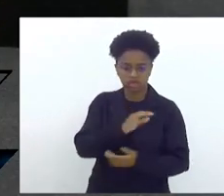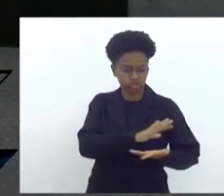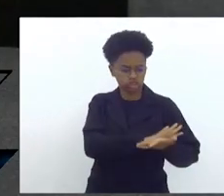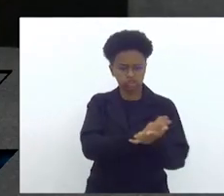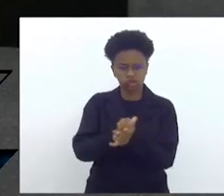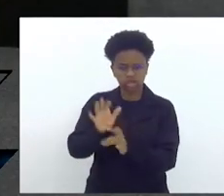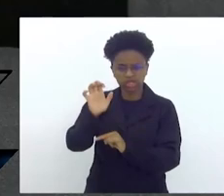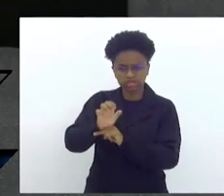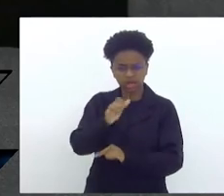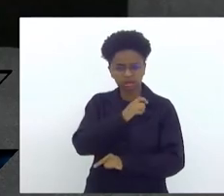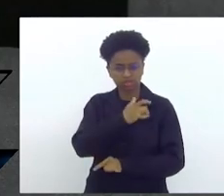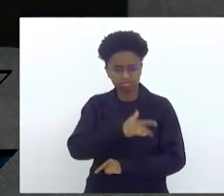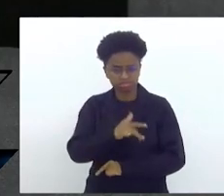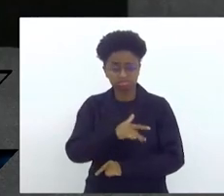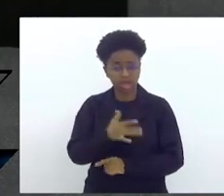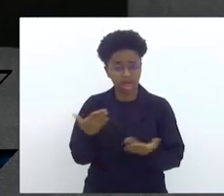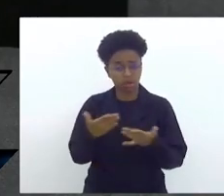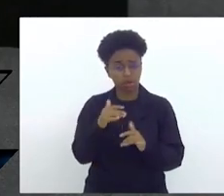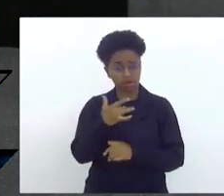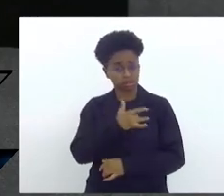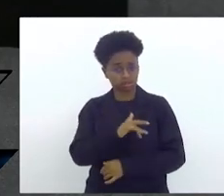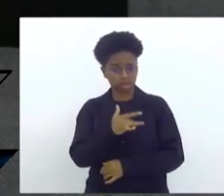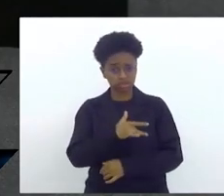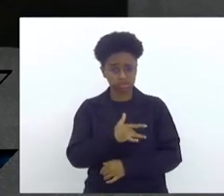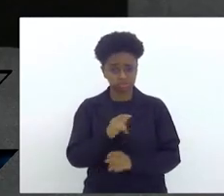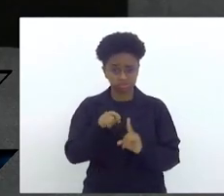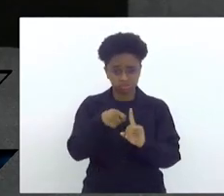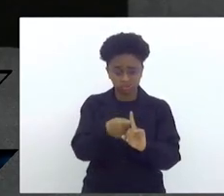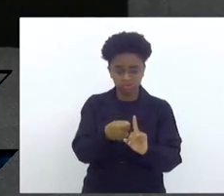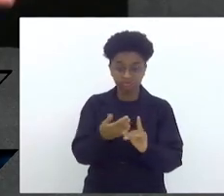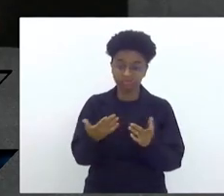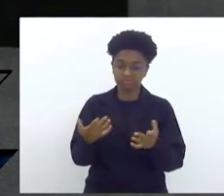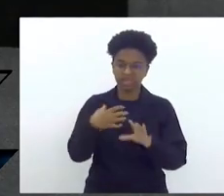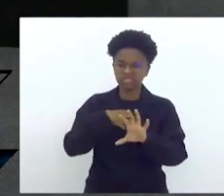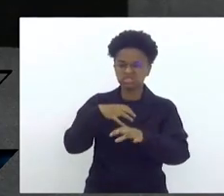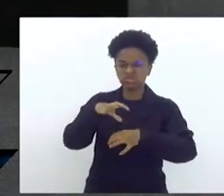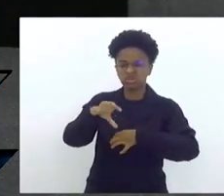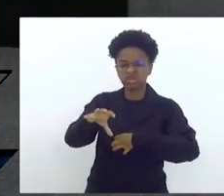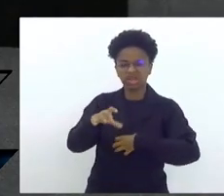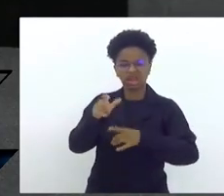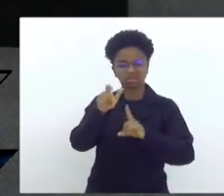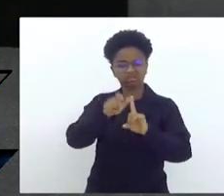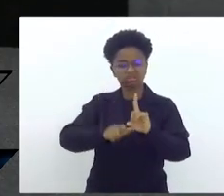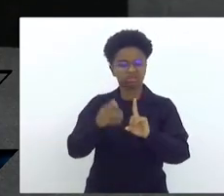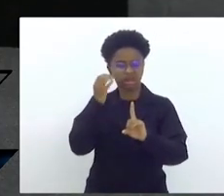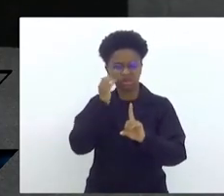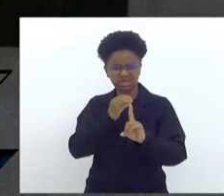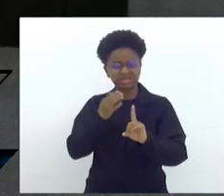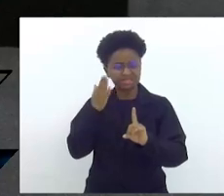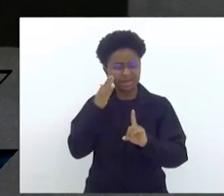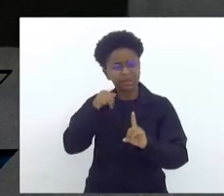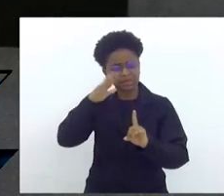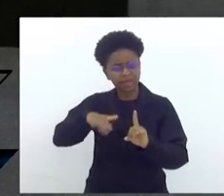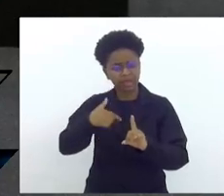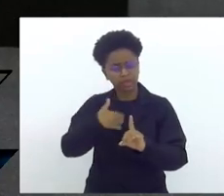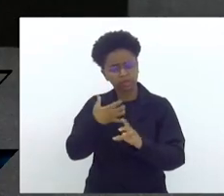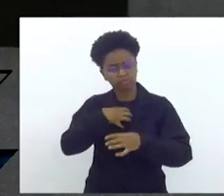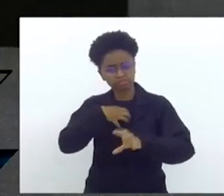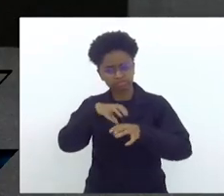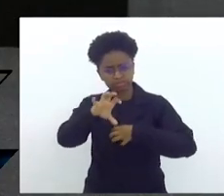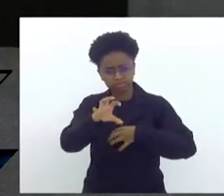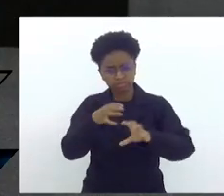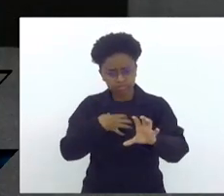o estado do Rio de Janeiro virou Coitadinho E aí minha solidariedade ao Cláudio Castro sabe quem eu tenho solidariedade presidenta